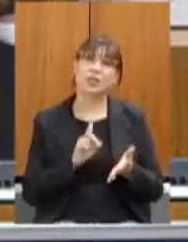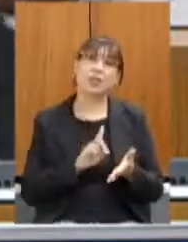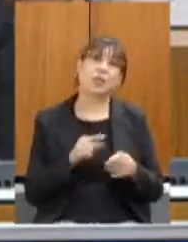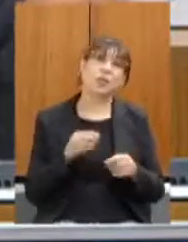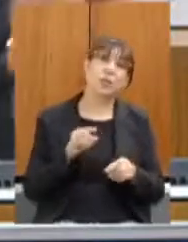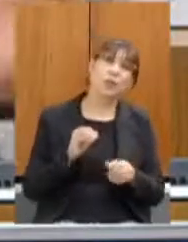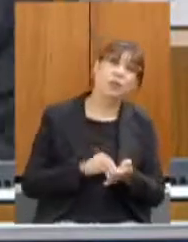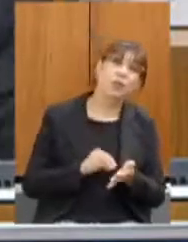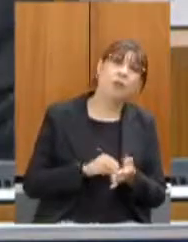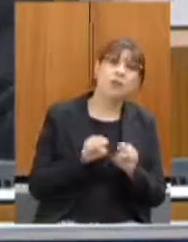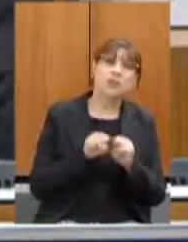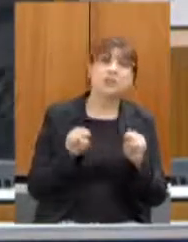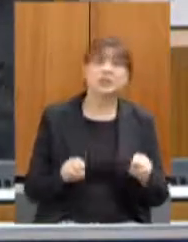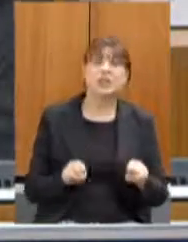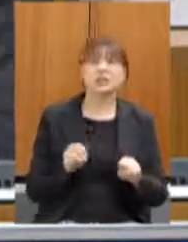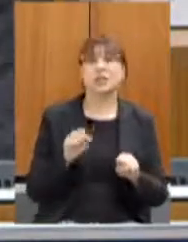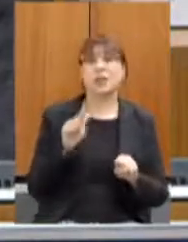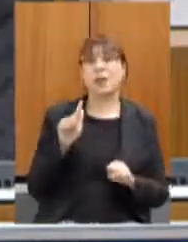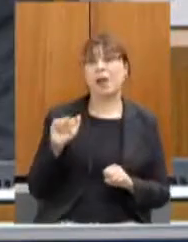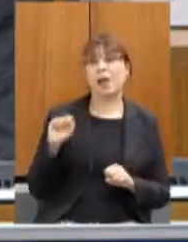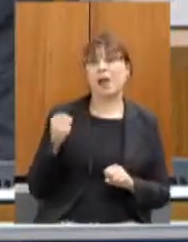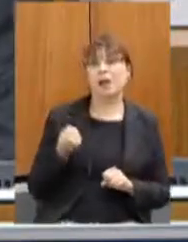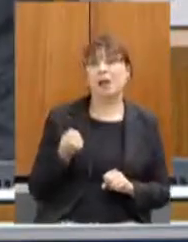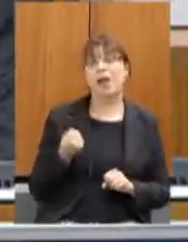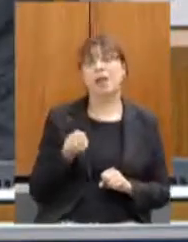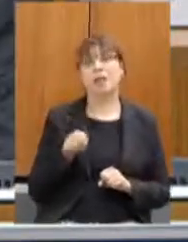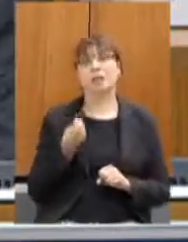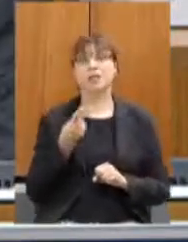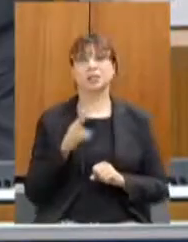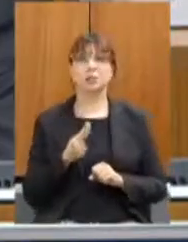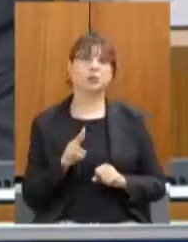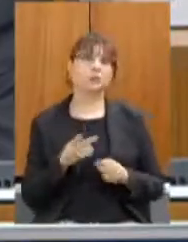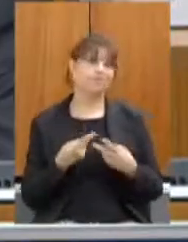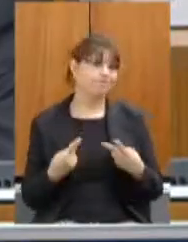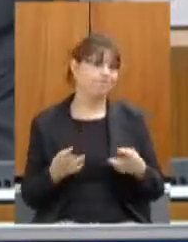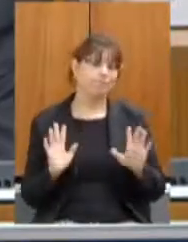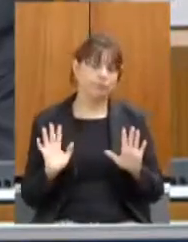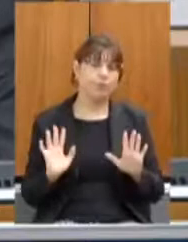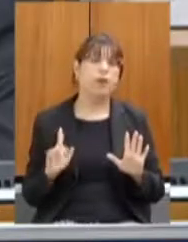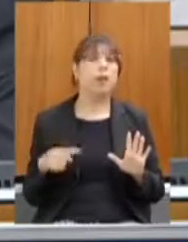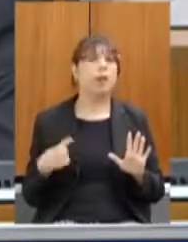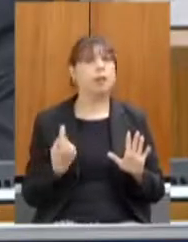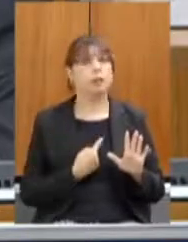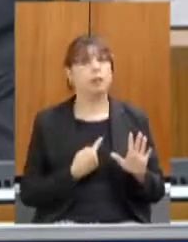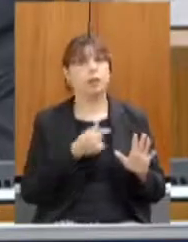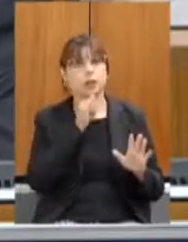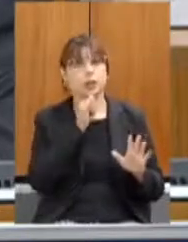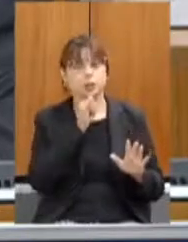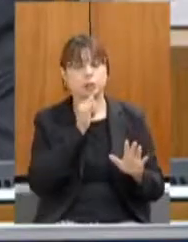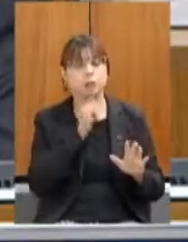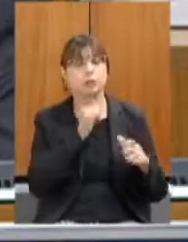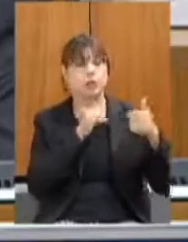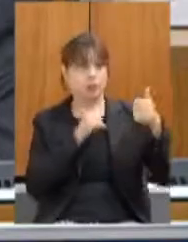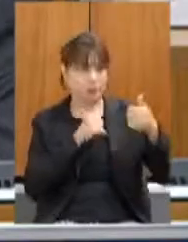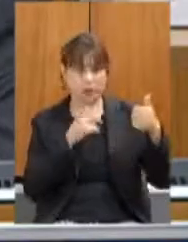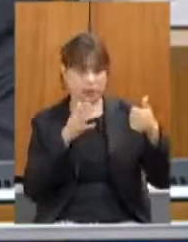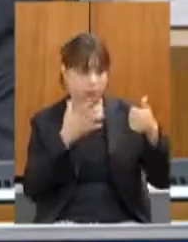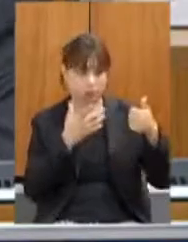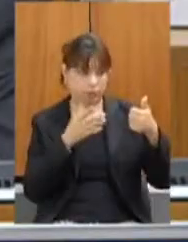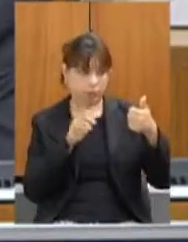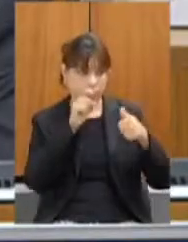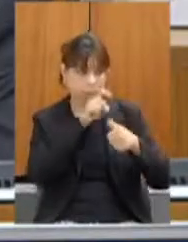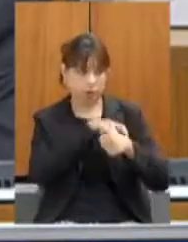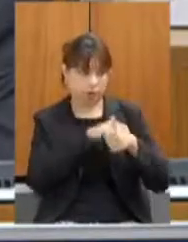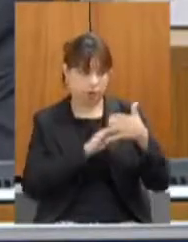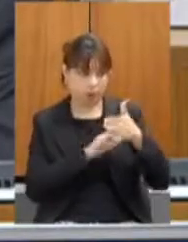gases ou falta acostumando falta alguma coisa o que nós fazemos é chamar o segundo colocado perguntar para ele você abre